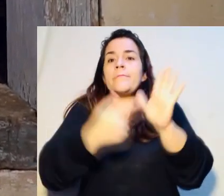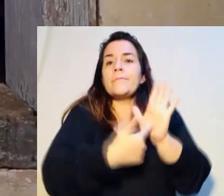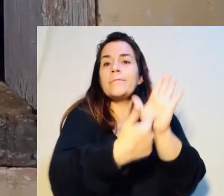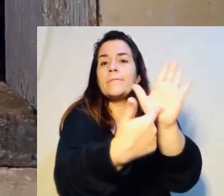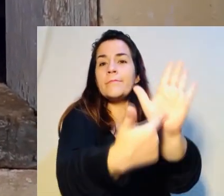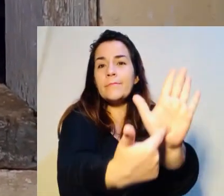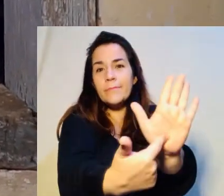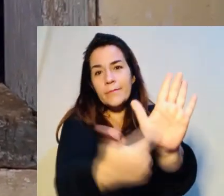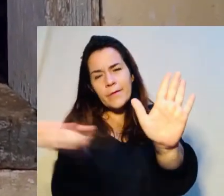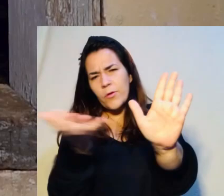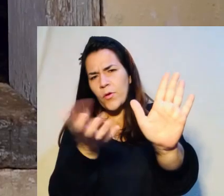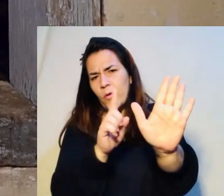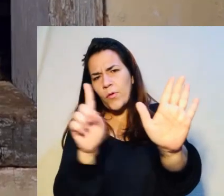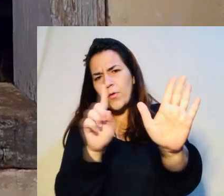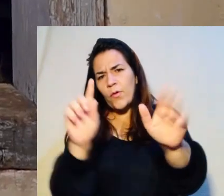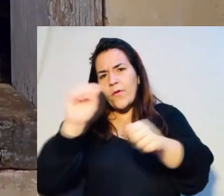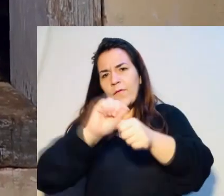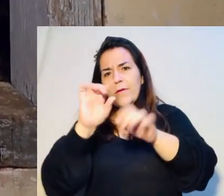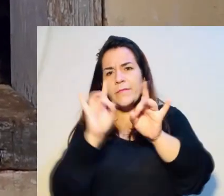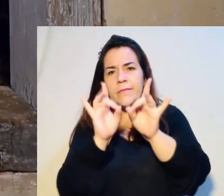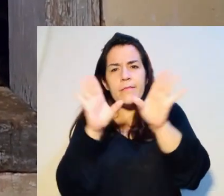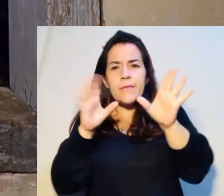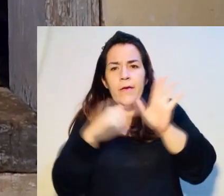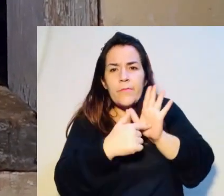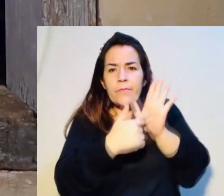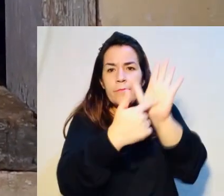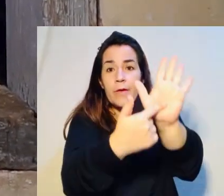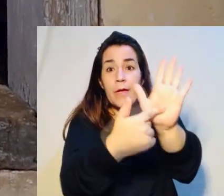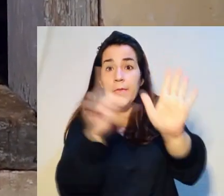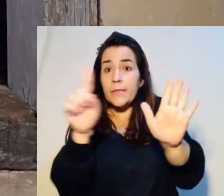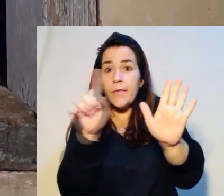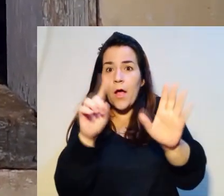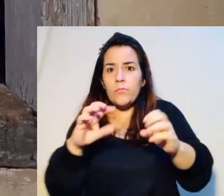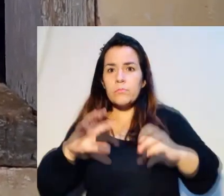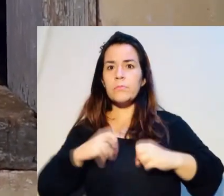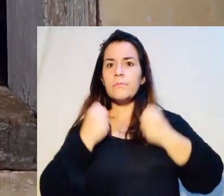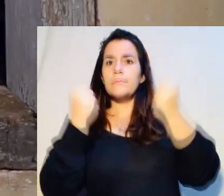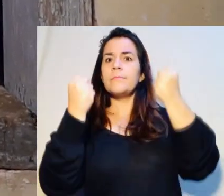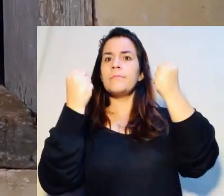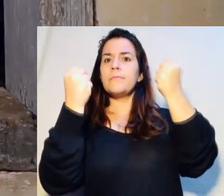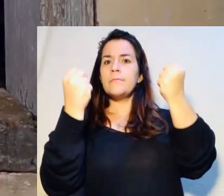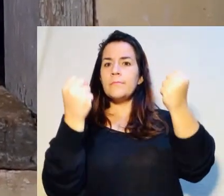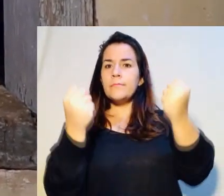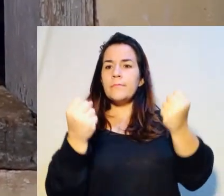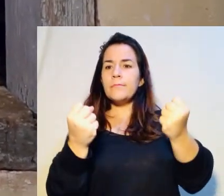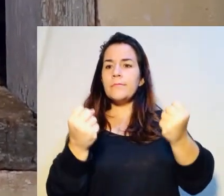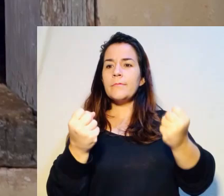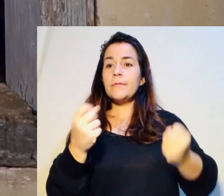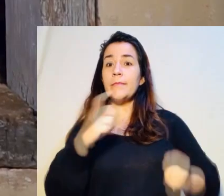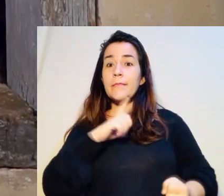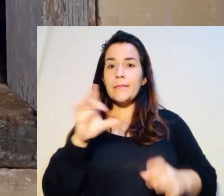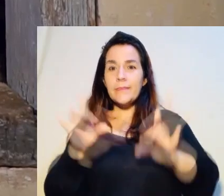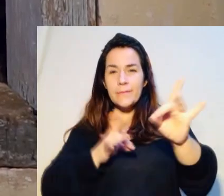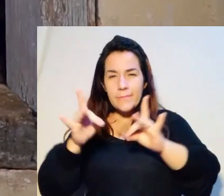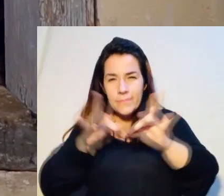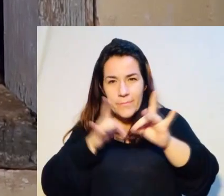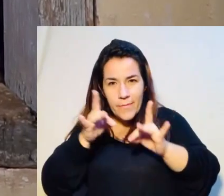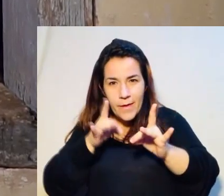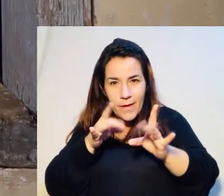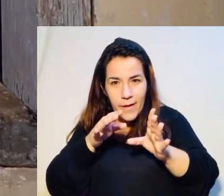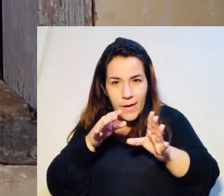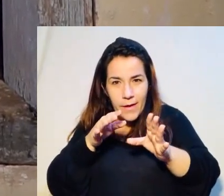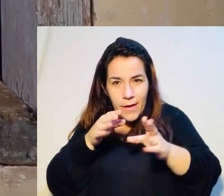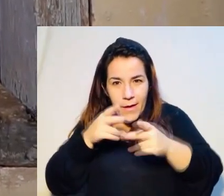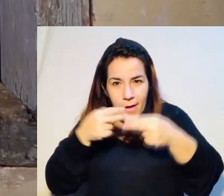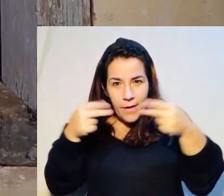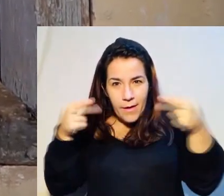aqui para vocês. Mas eu não vou fazer uma simples apresentação, é uma missão. Então, eu